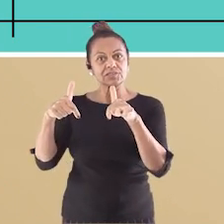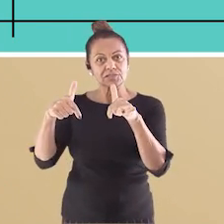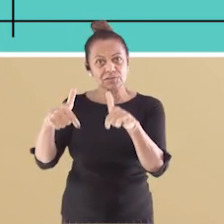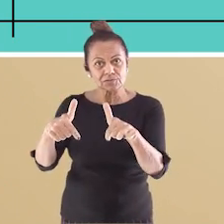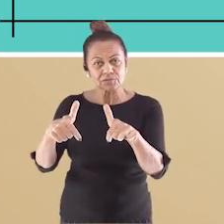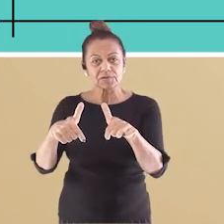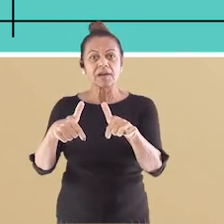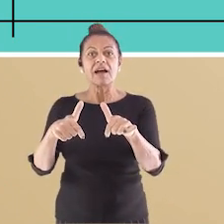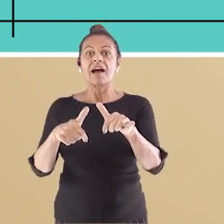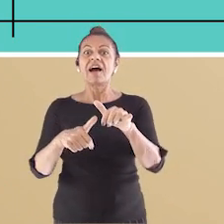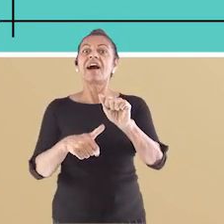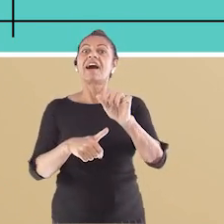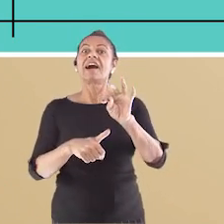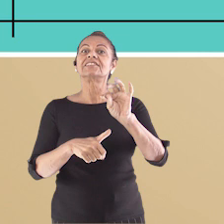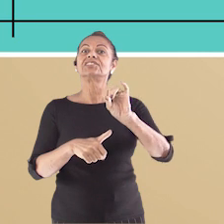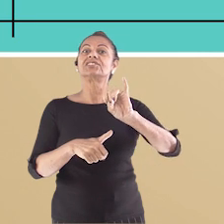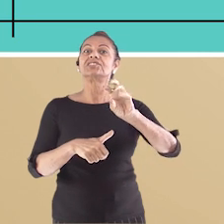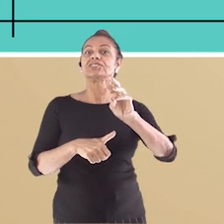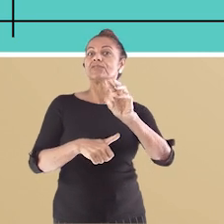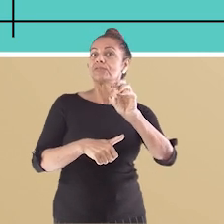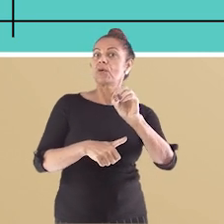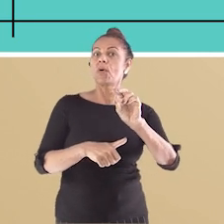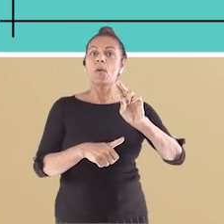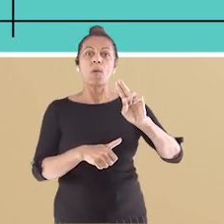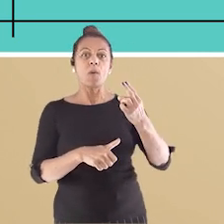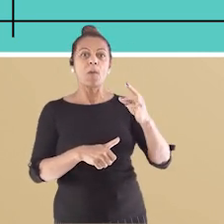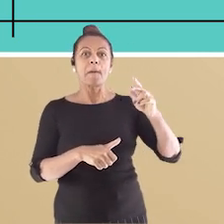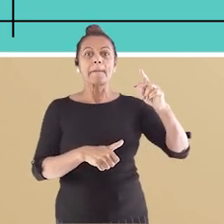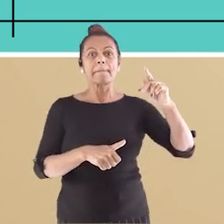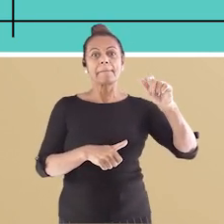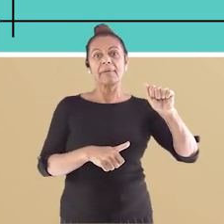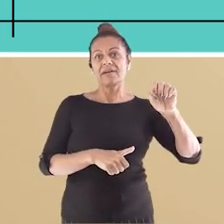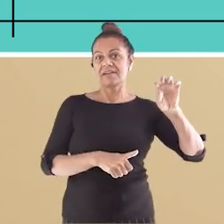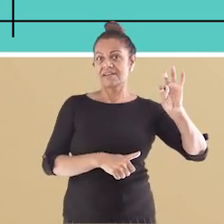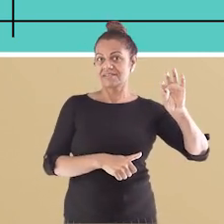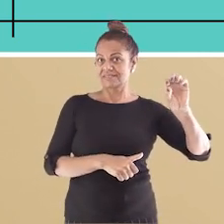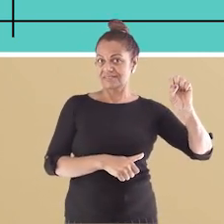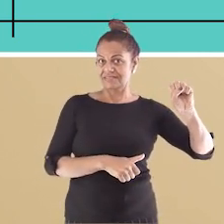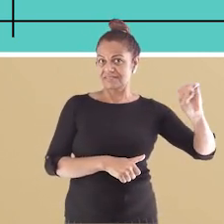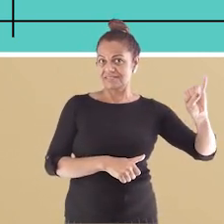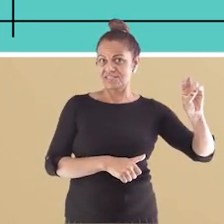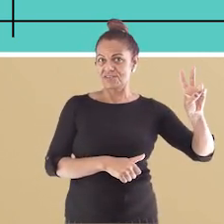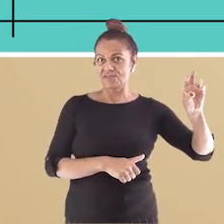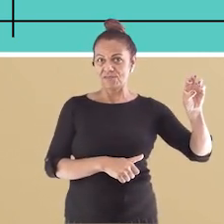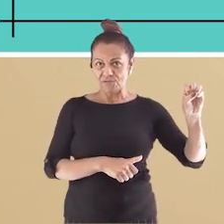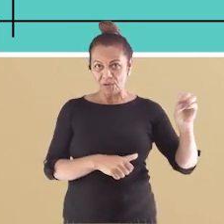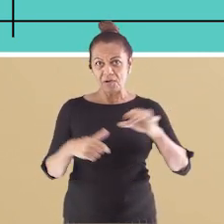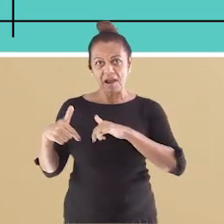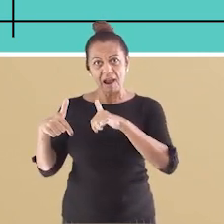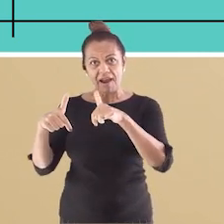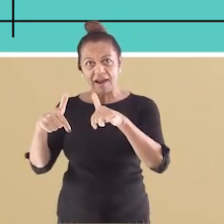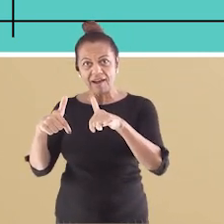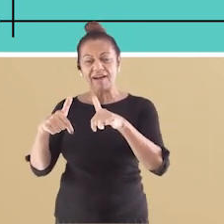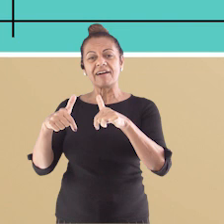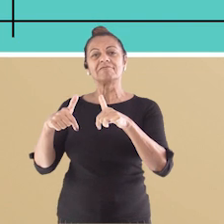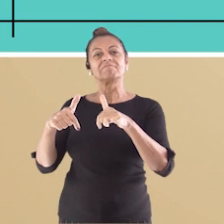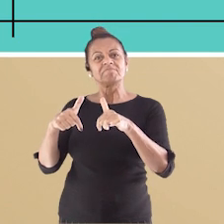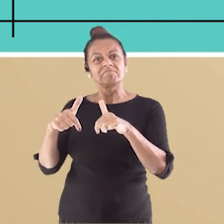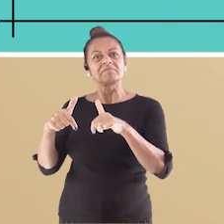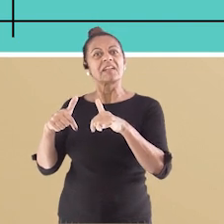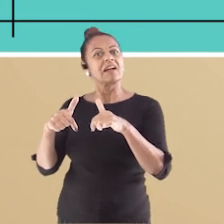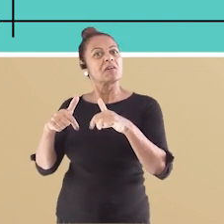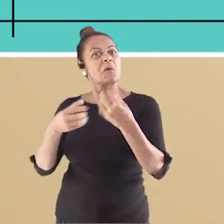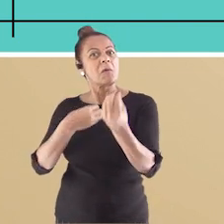sujeito ativo e passivo, agente da passiva. O objetivo da aula é apresentar o gênero textual manchete,